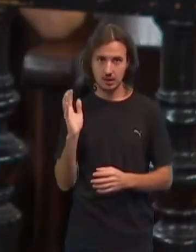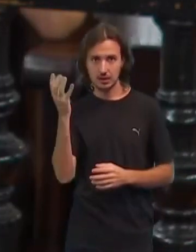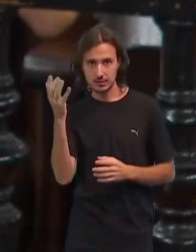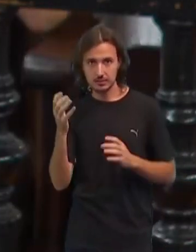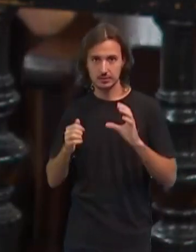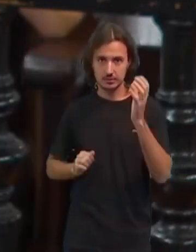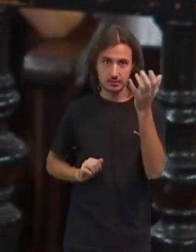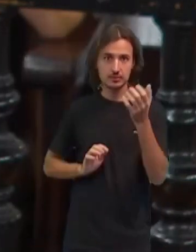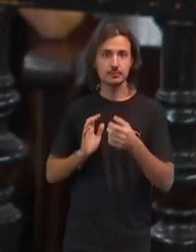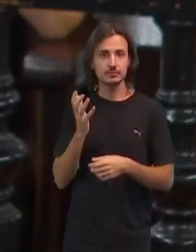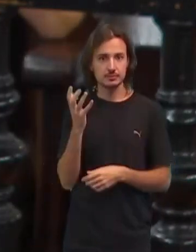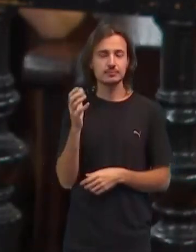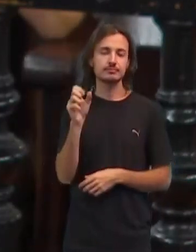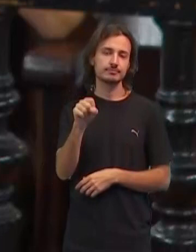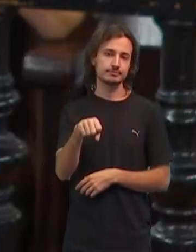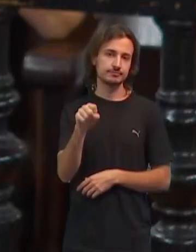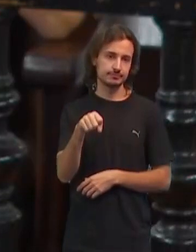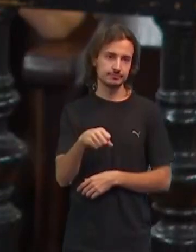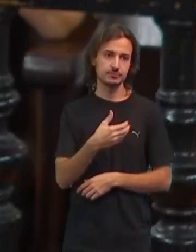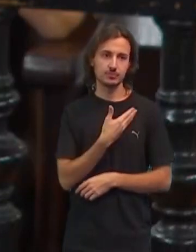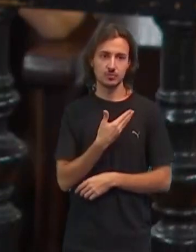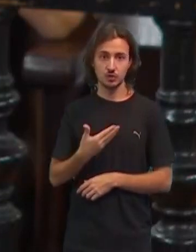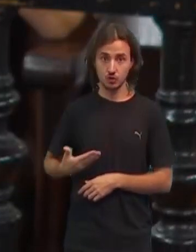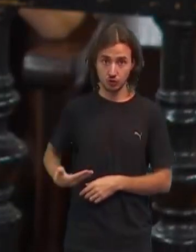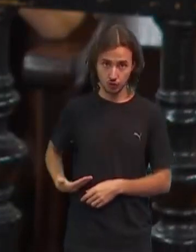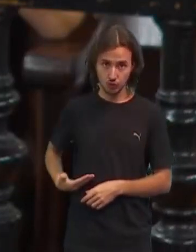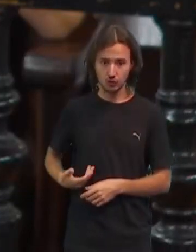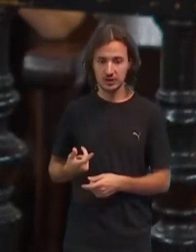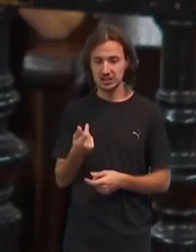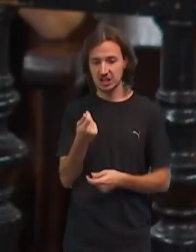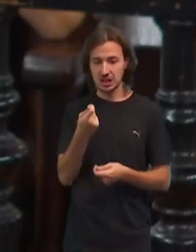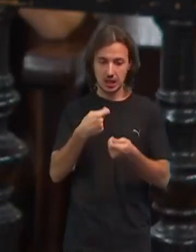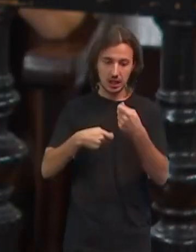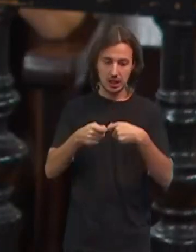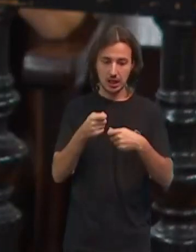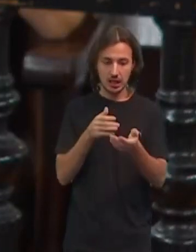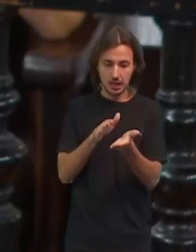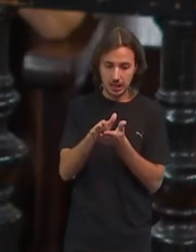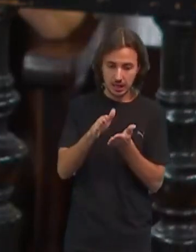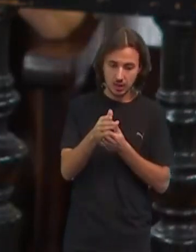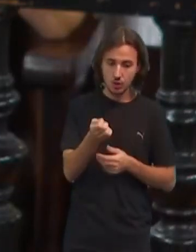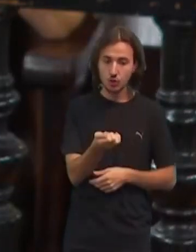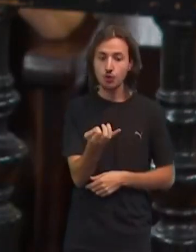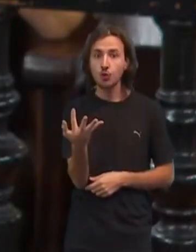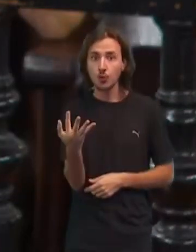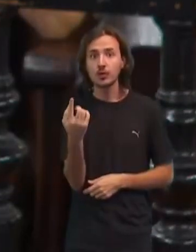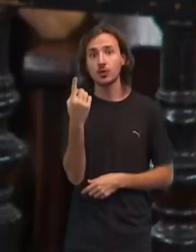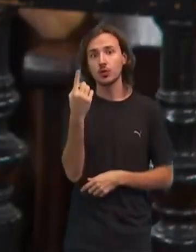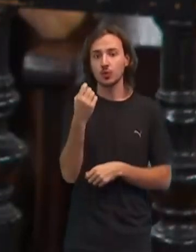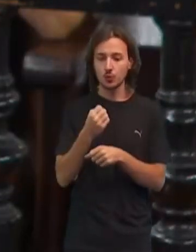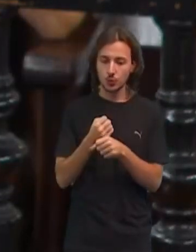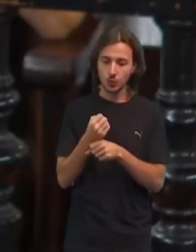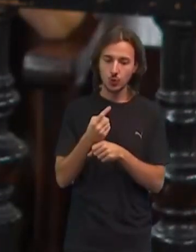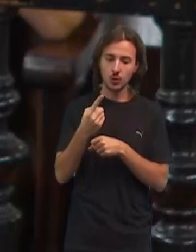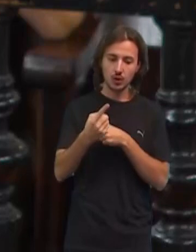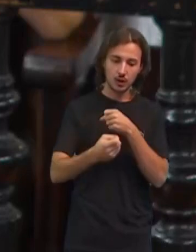que a apuração dos gastos do governo acontece anualmente, o fato que foi escondido nessa matéria, e ela traz aqui a certidão